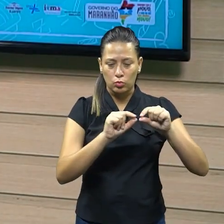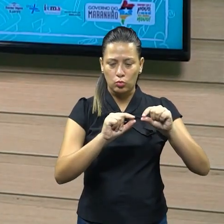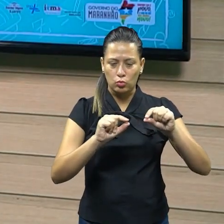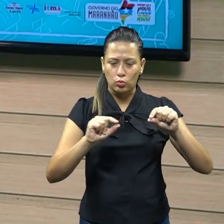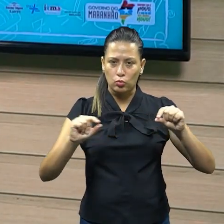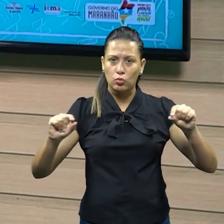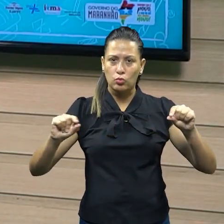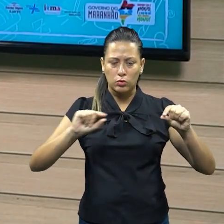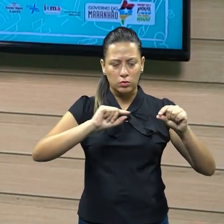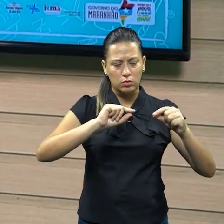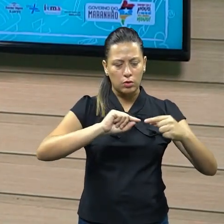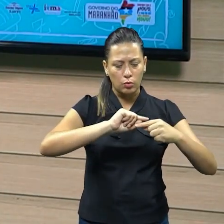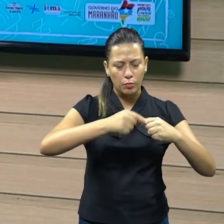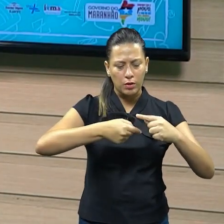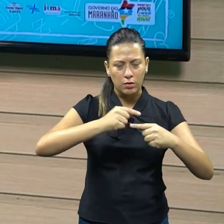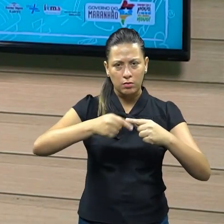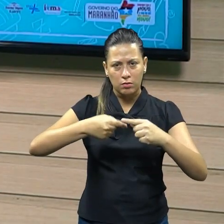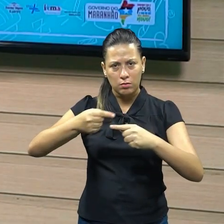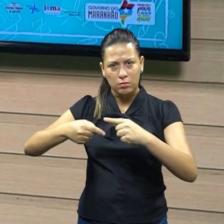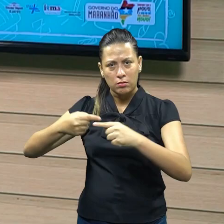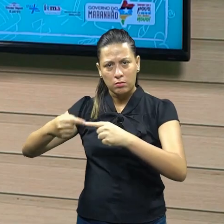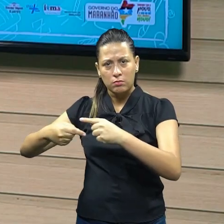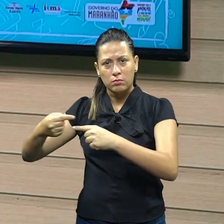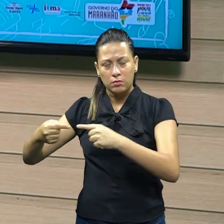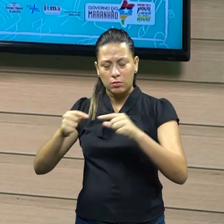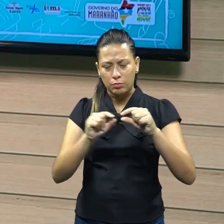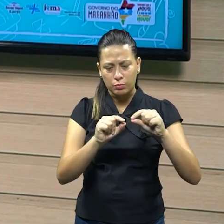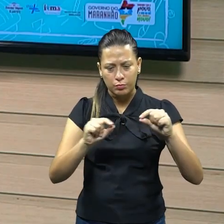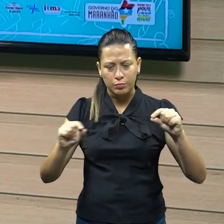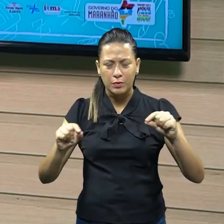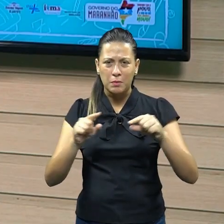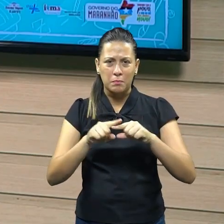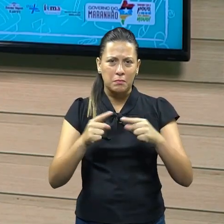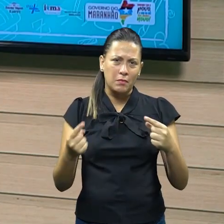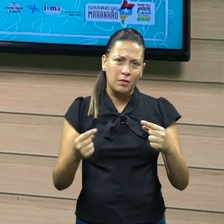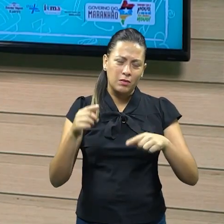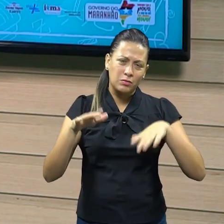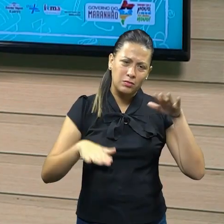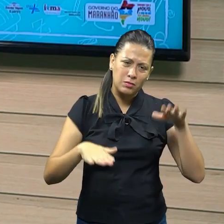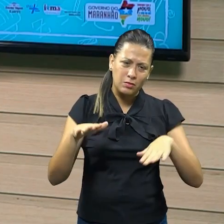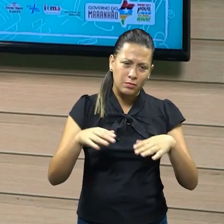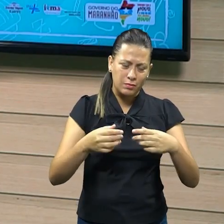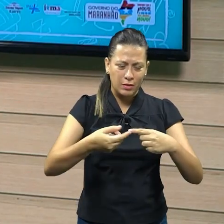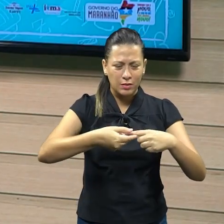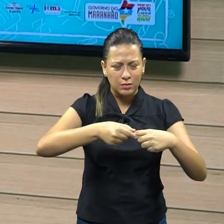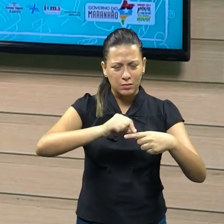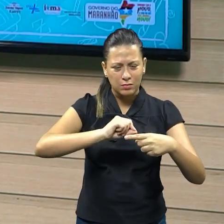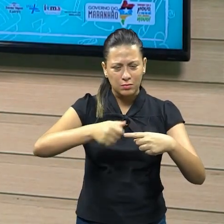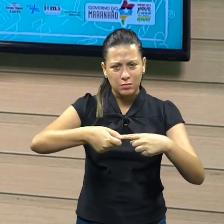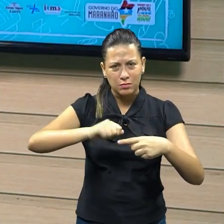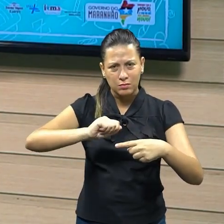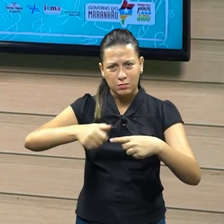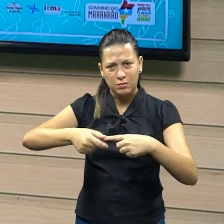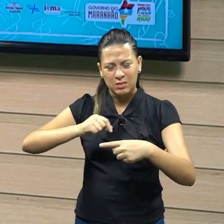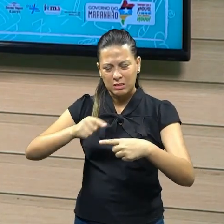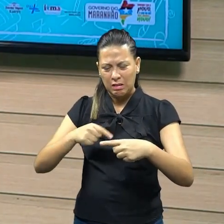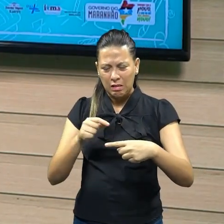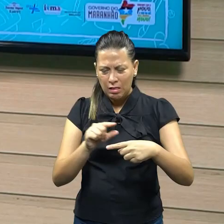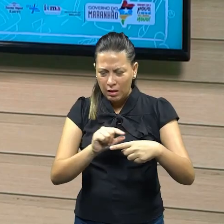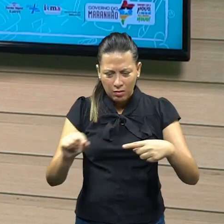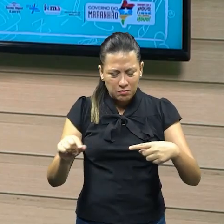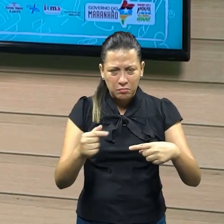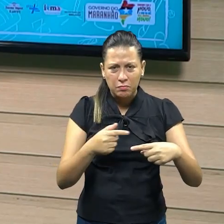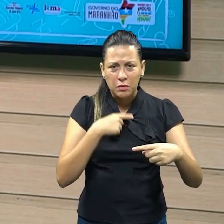vem com aquela capinha isolante, mas algo pode acontecer e deixar aquela parte que